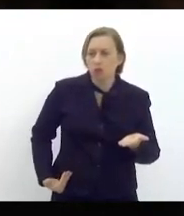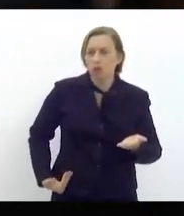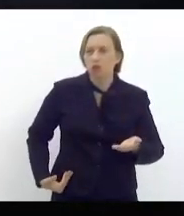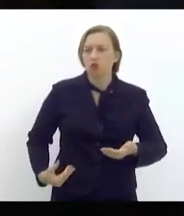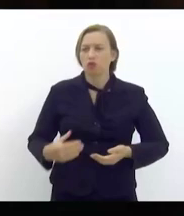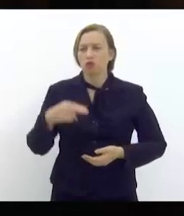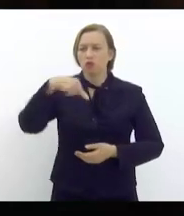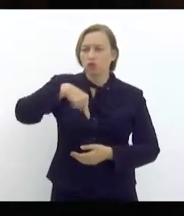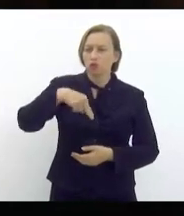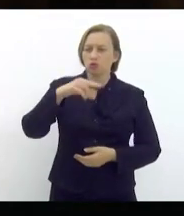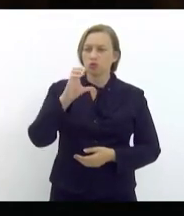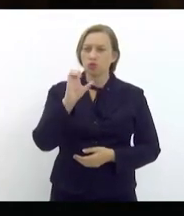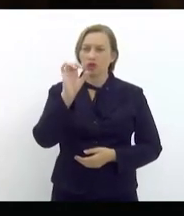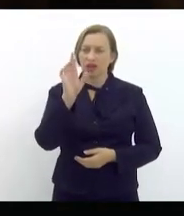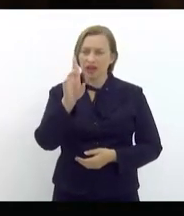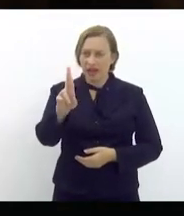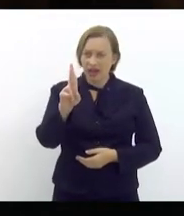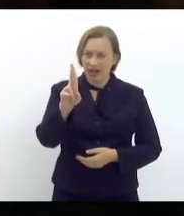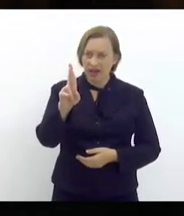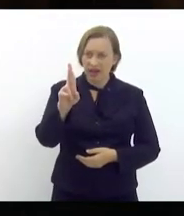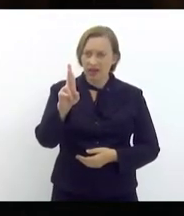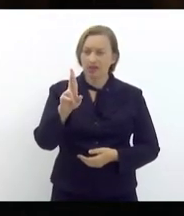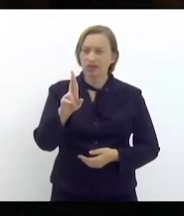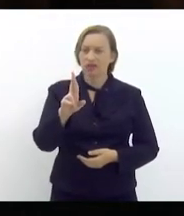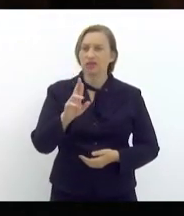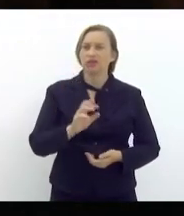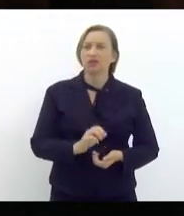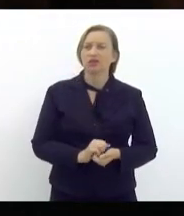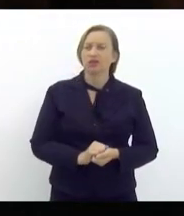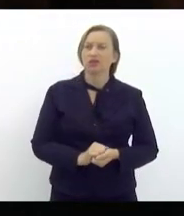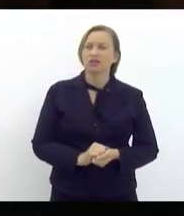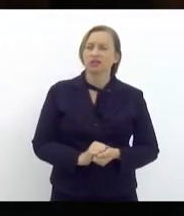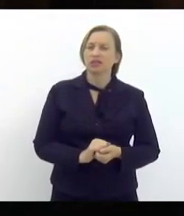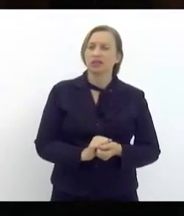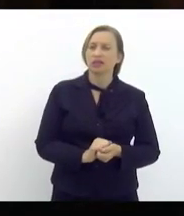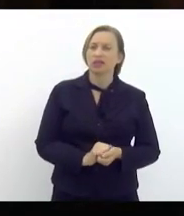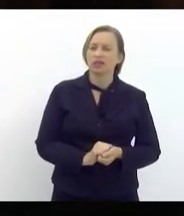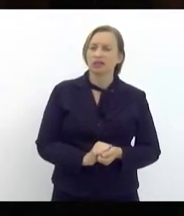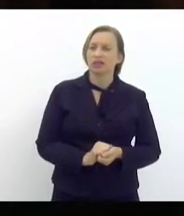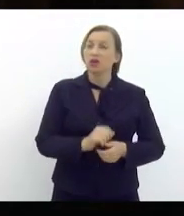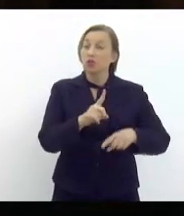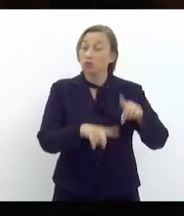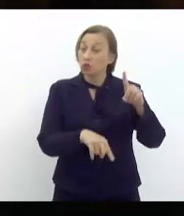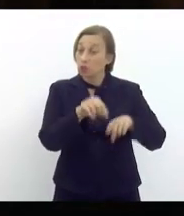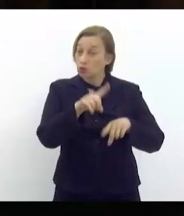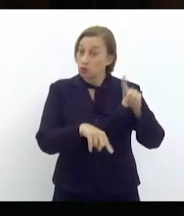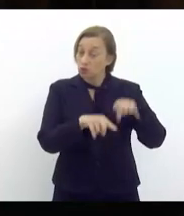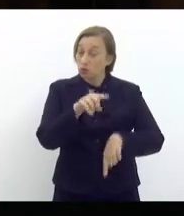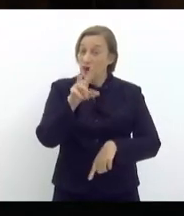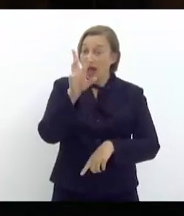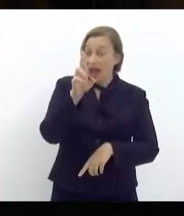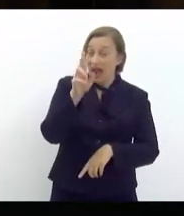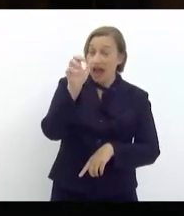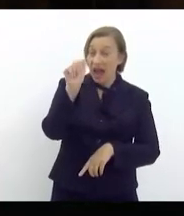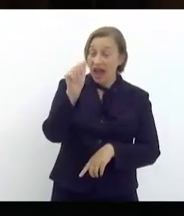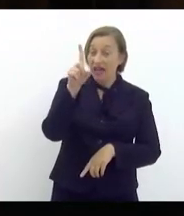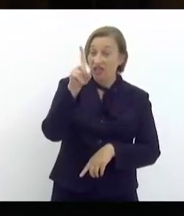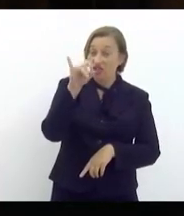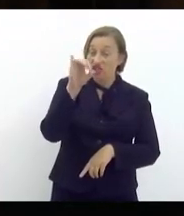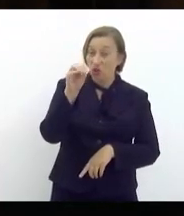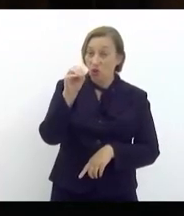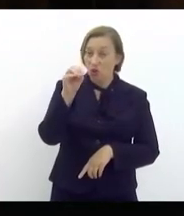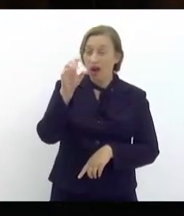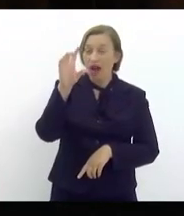com o intuito de fazer com que a cadeia produtiva do material radioativo possa